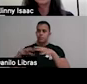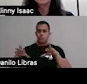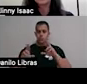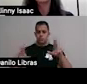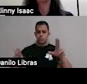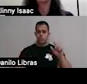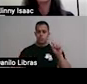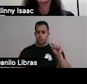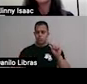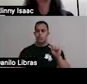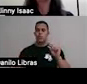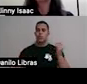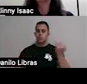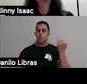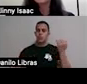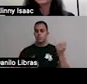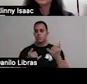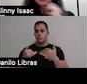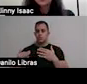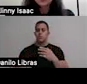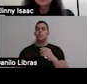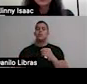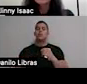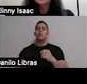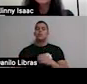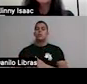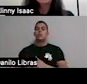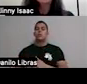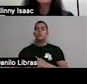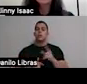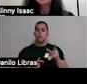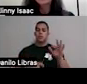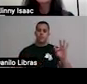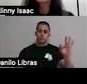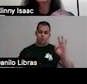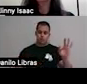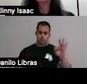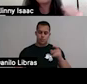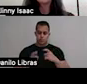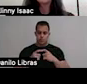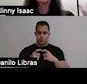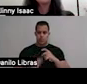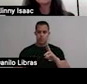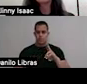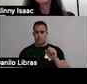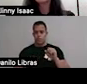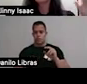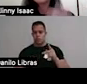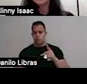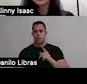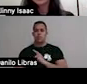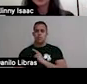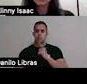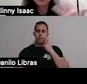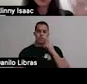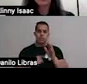destacar essas diferenças. Em relação a essa coorte da Faculdade de Medicina da USP, a gente obteve amostras, né, de indivíduos